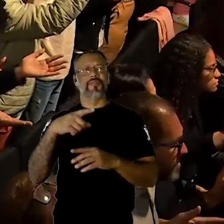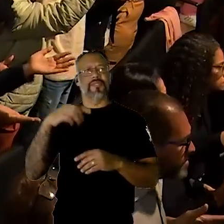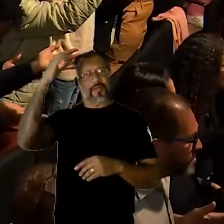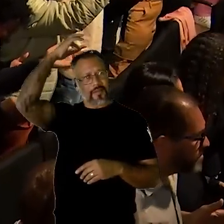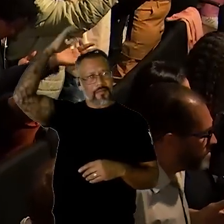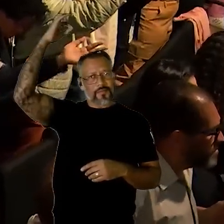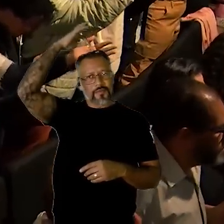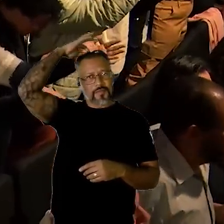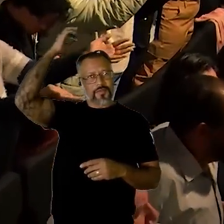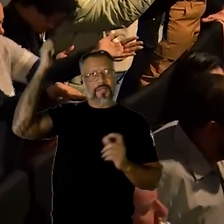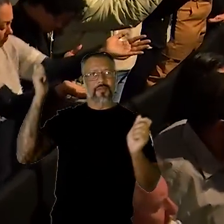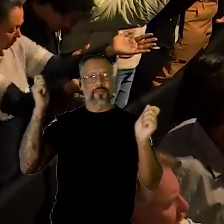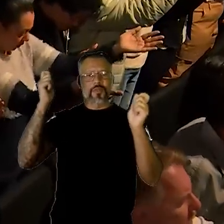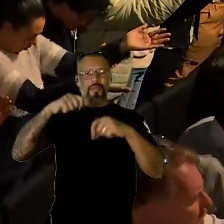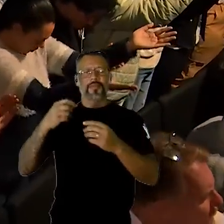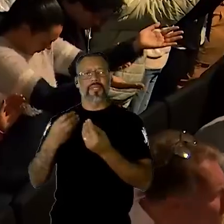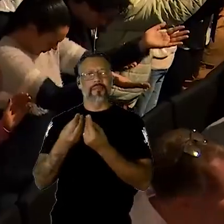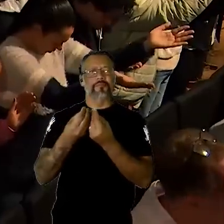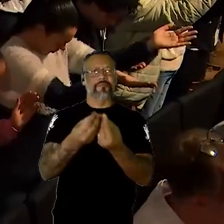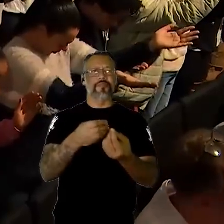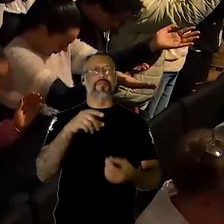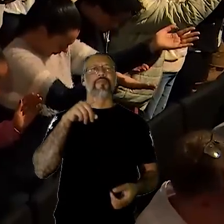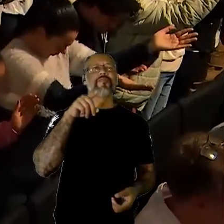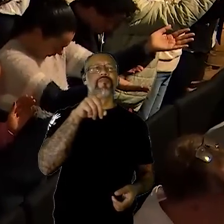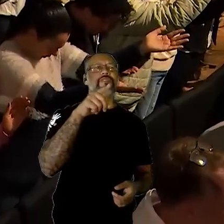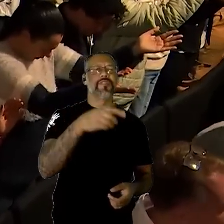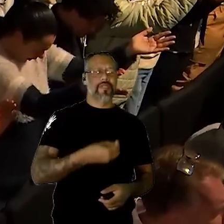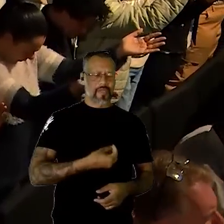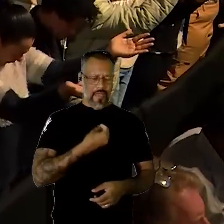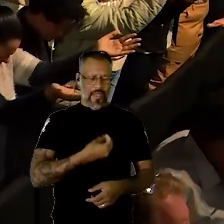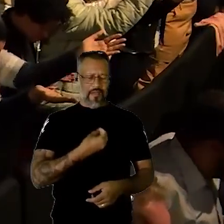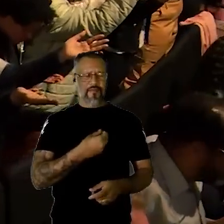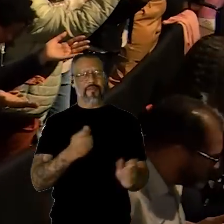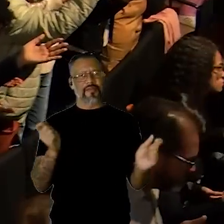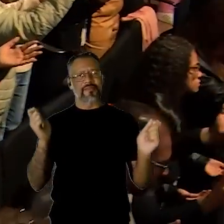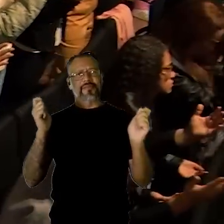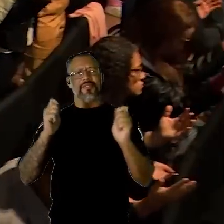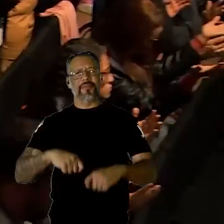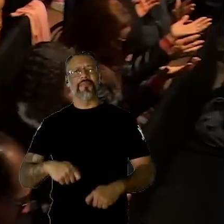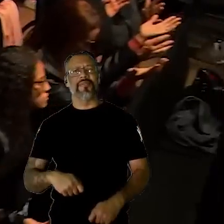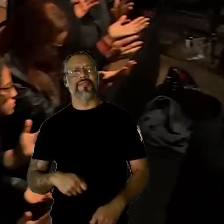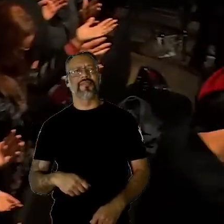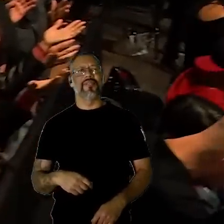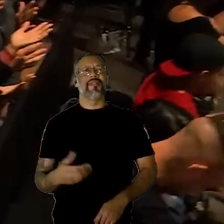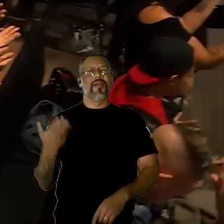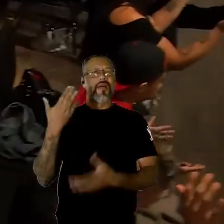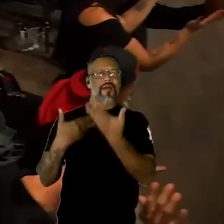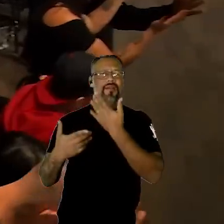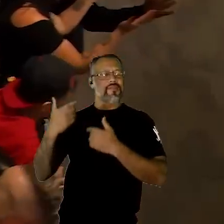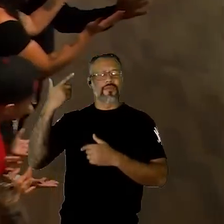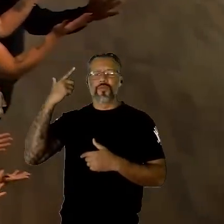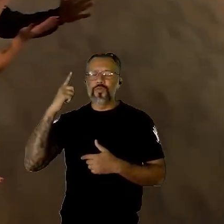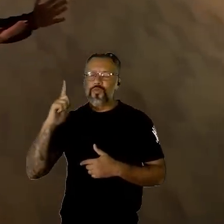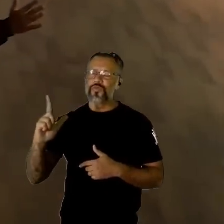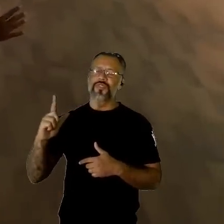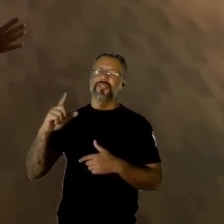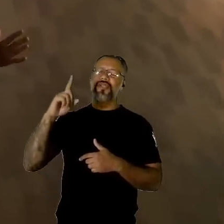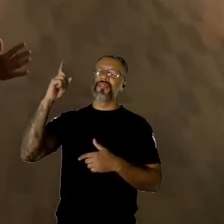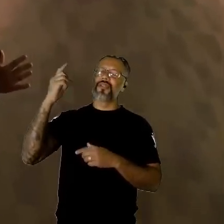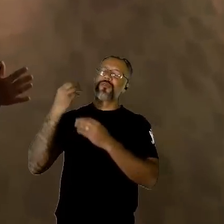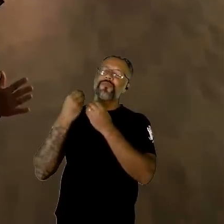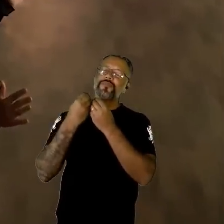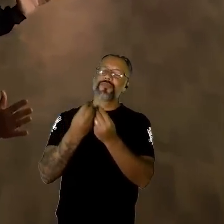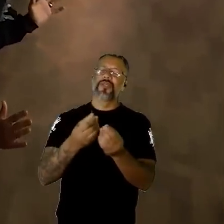a fazer aquilo que até então você não era capaz a capacidade de viver o que você ainda não tinha capacidade de viver a capacidade de trabalhar do novo